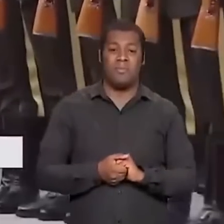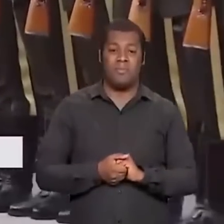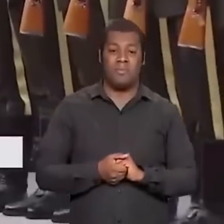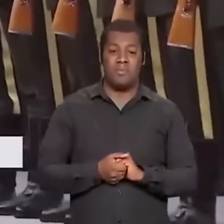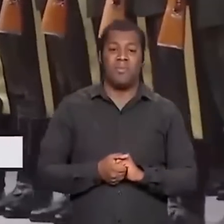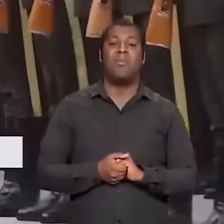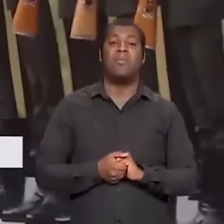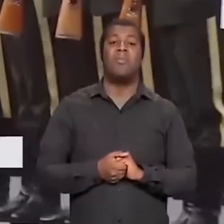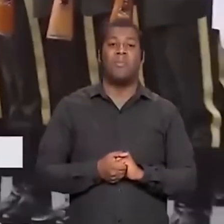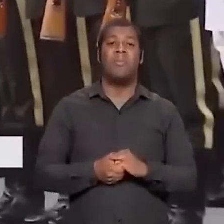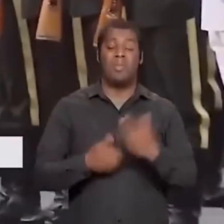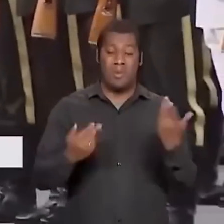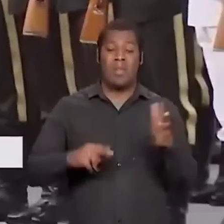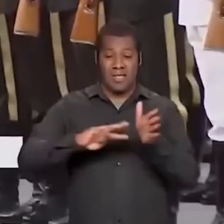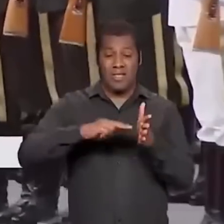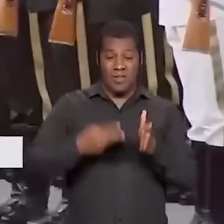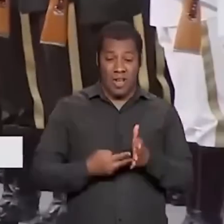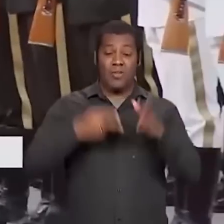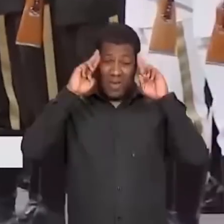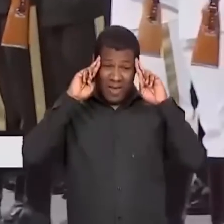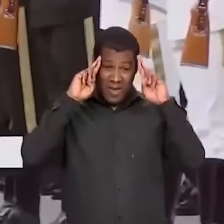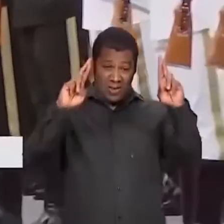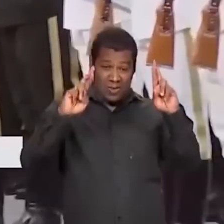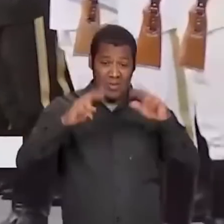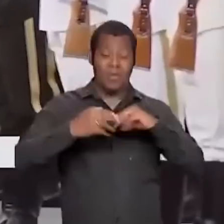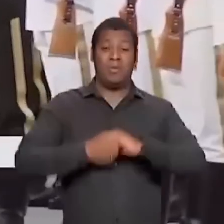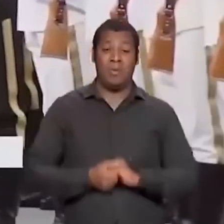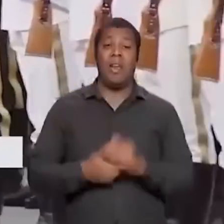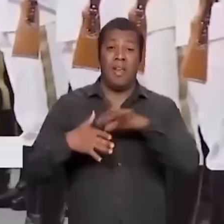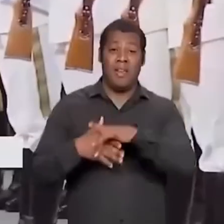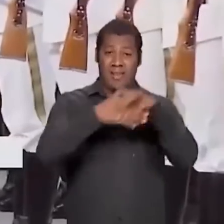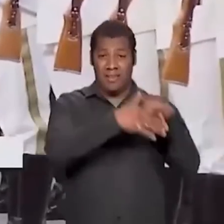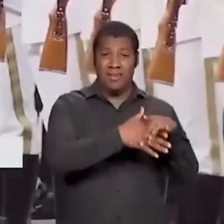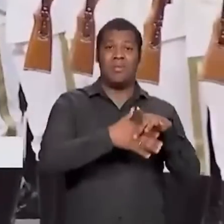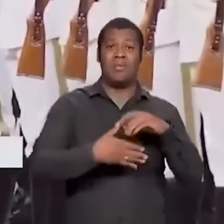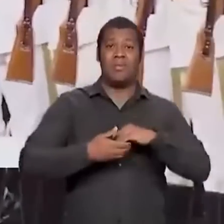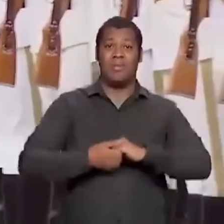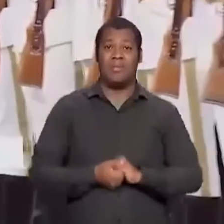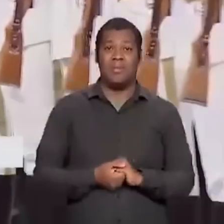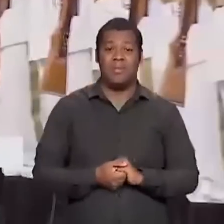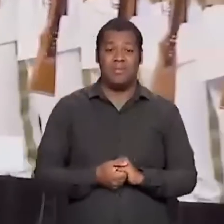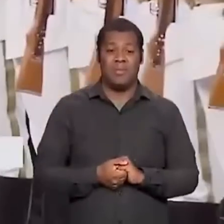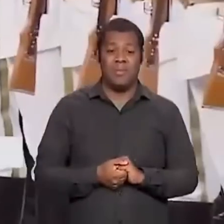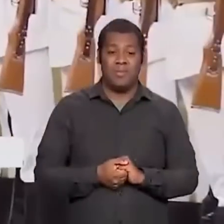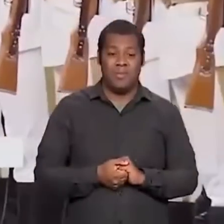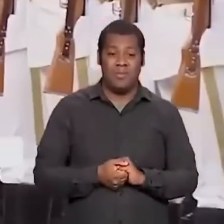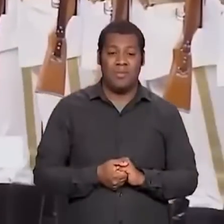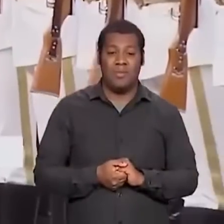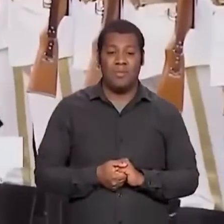em sinal de respeito às autoridades, nessa cerimônia de recepção ao presidente Lula.